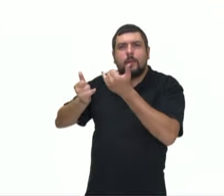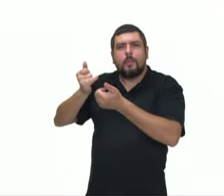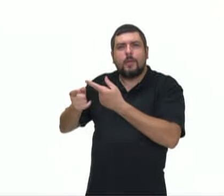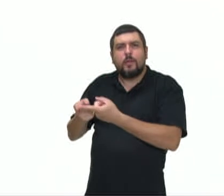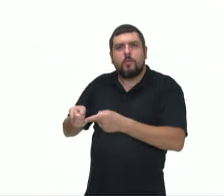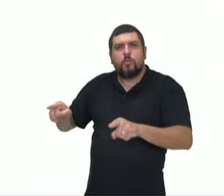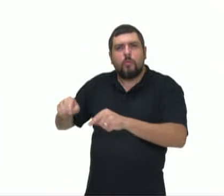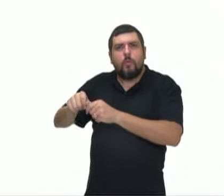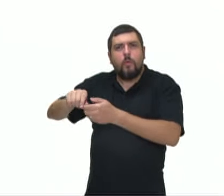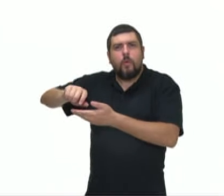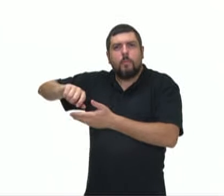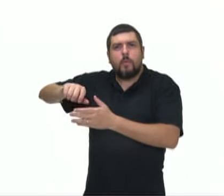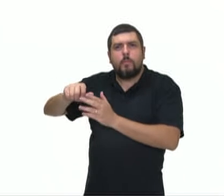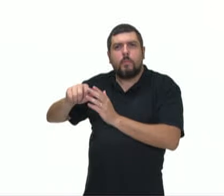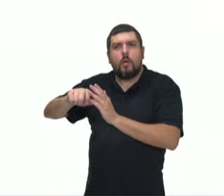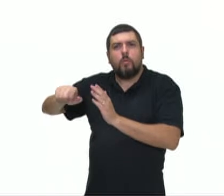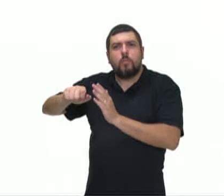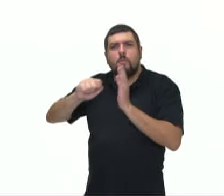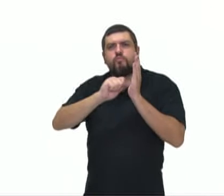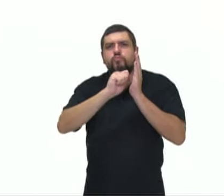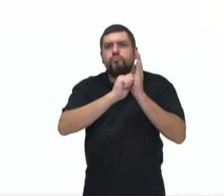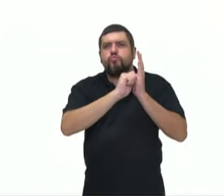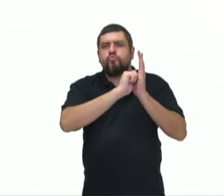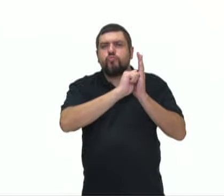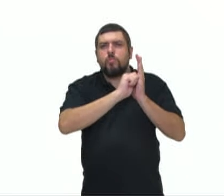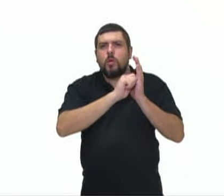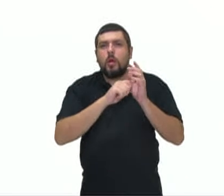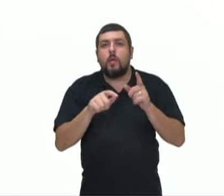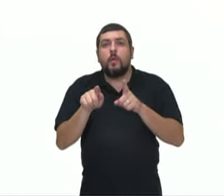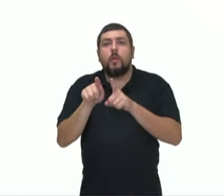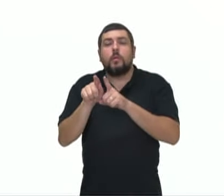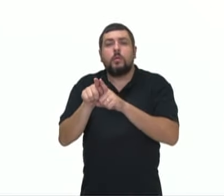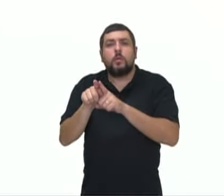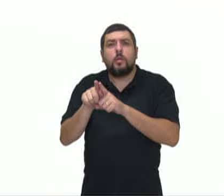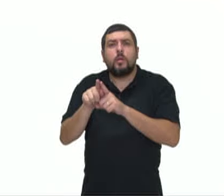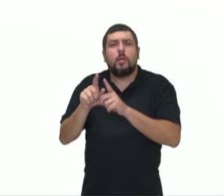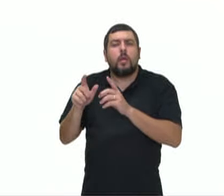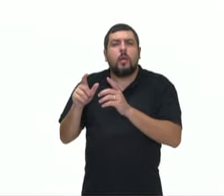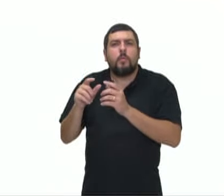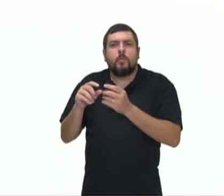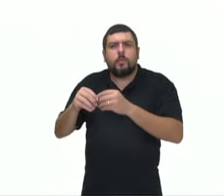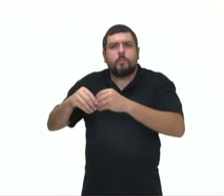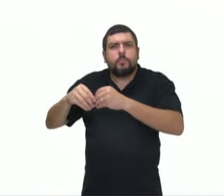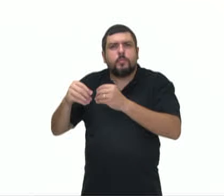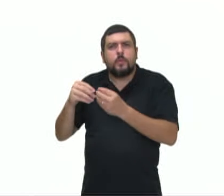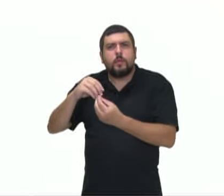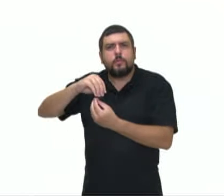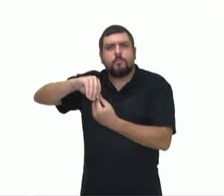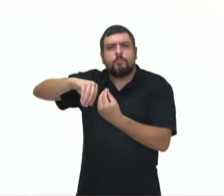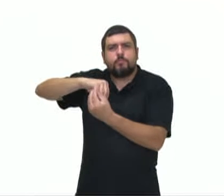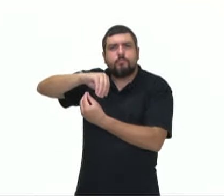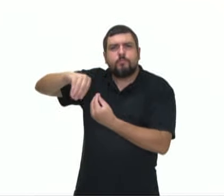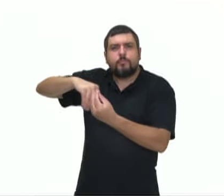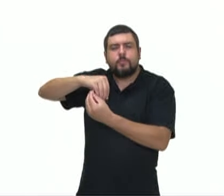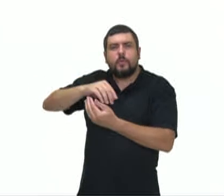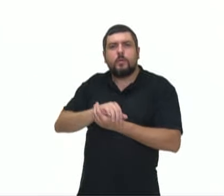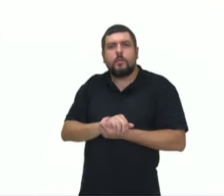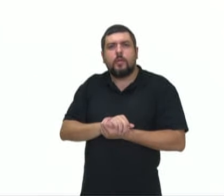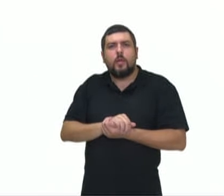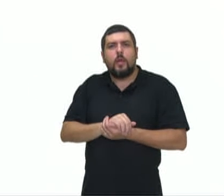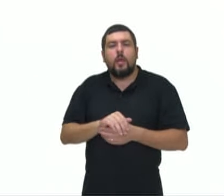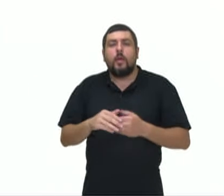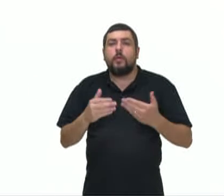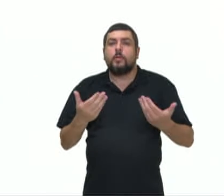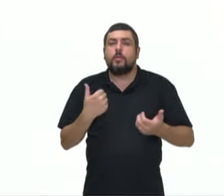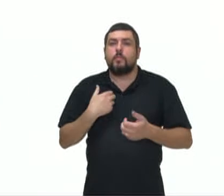vegetais misturados aos aglutinantes para dar viscosidade, né, ao pigmento. E para isso eles